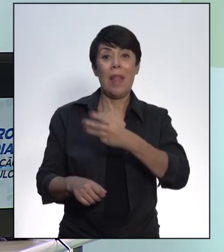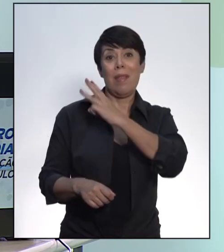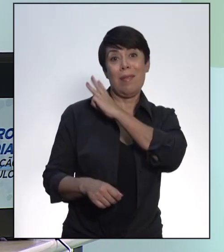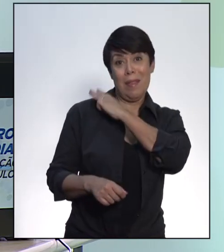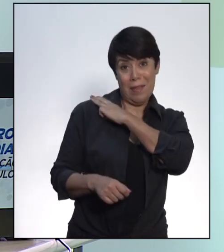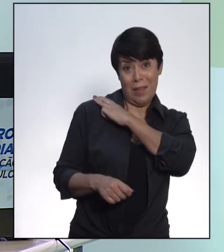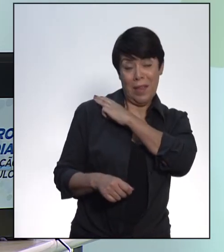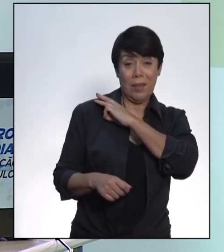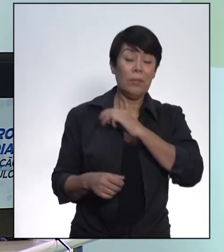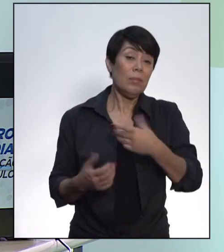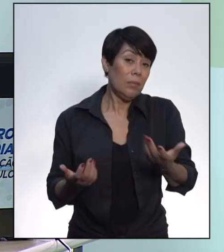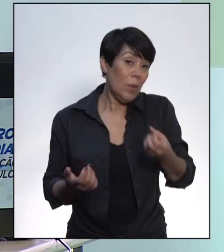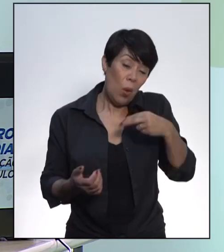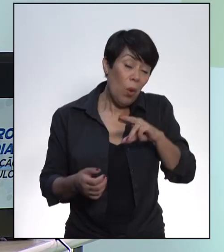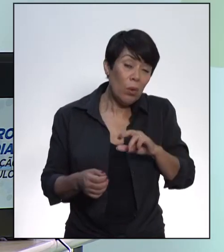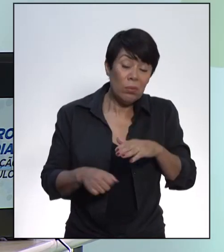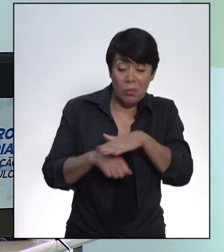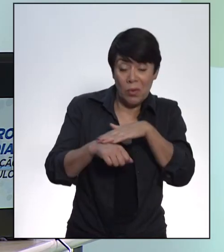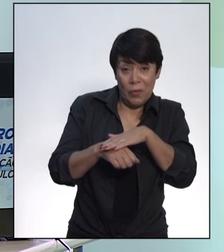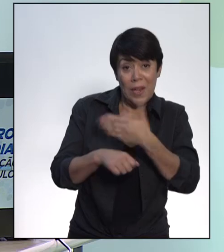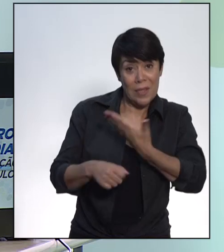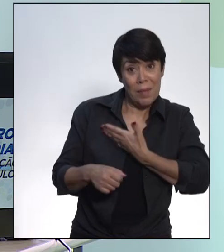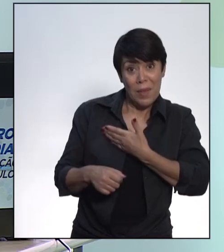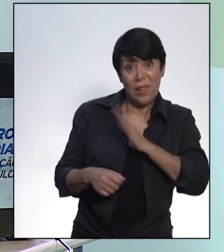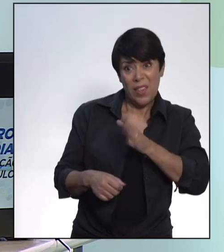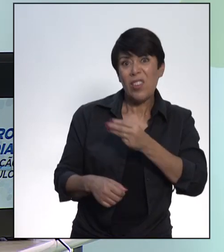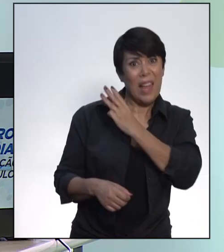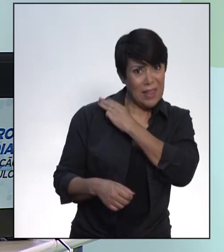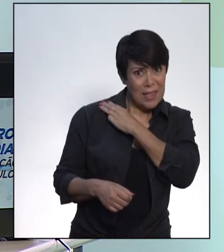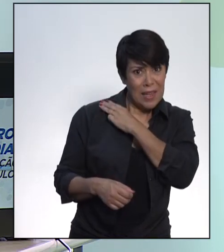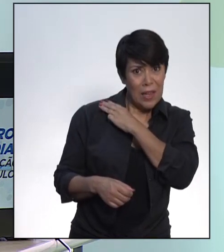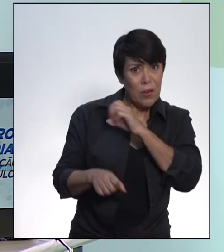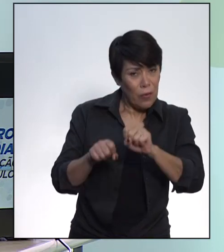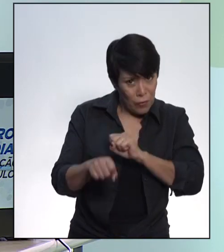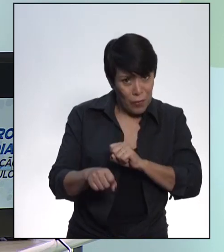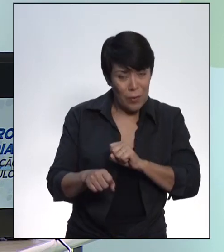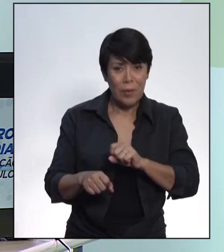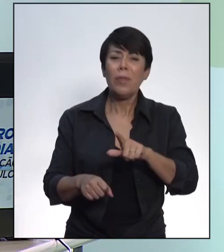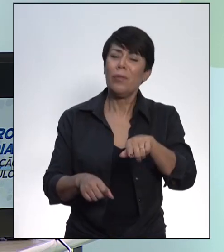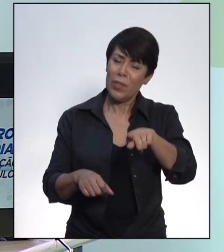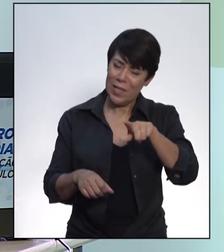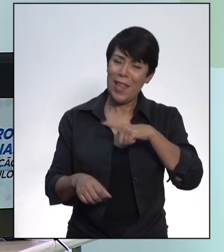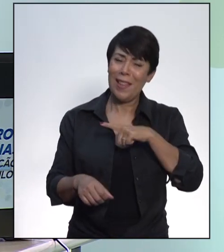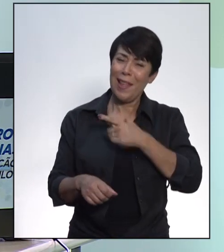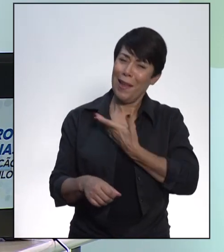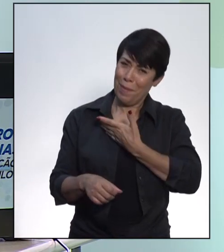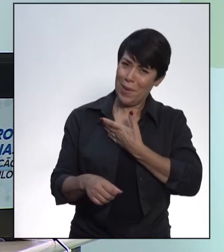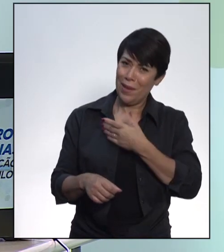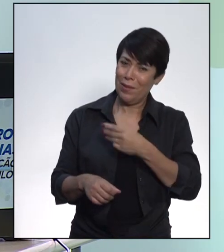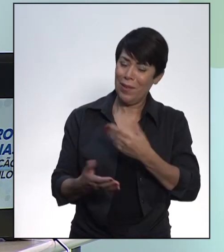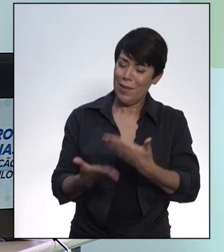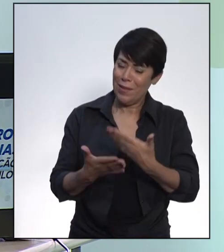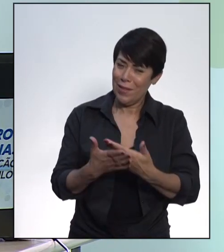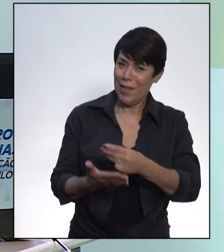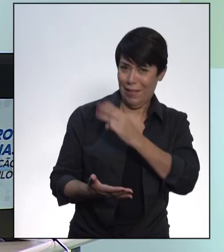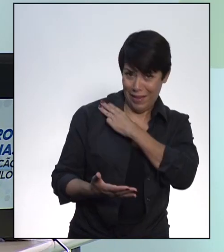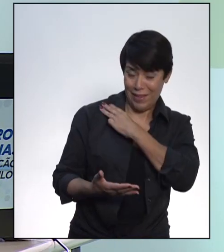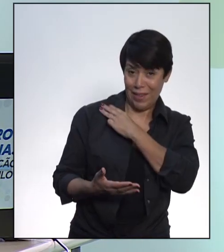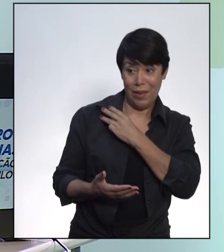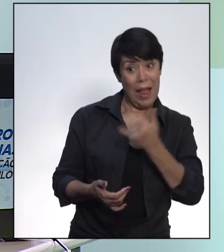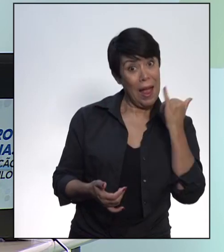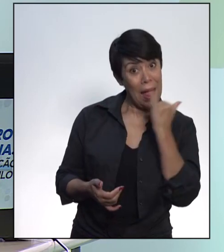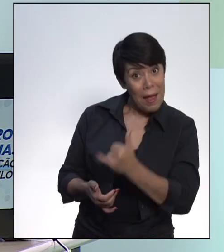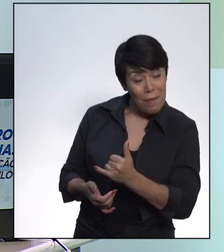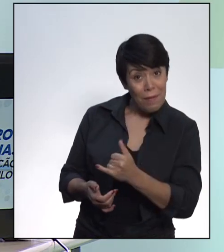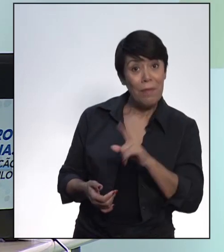médio. Ou fala para o seu amigo da 3ª série, porque eu tenho certeza que você deve ter um amigo da 3ª série, né? Fala para ele que